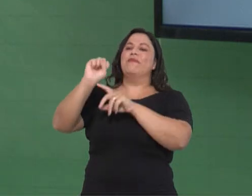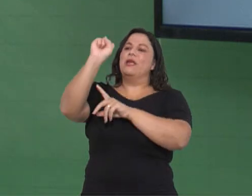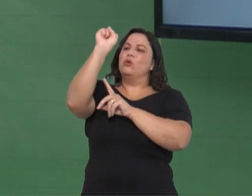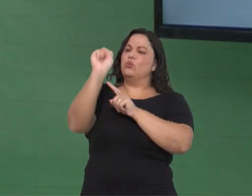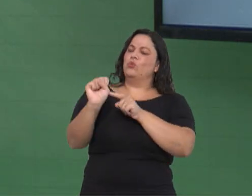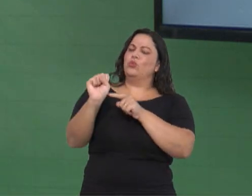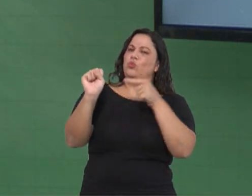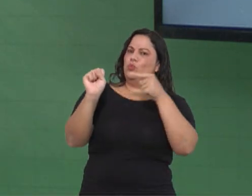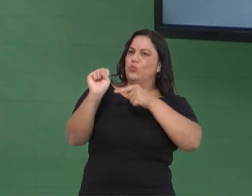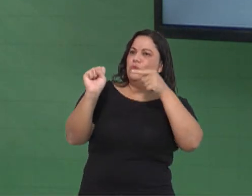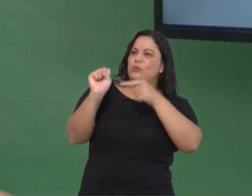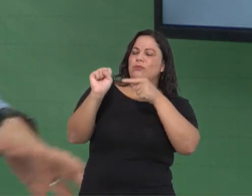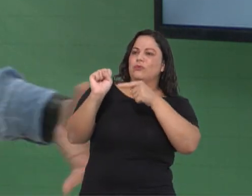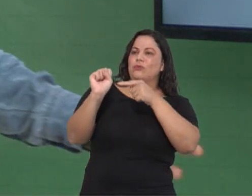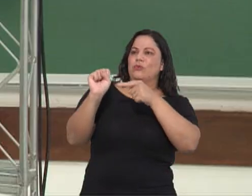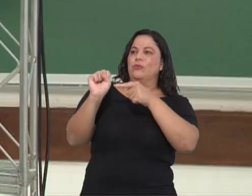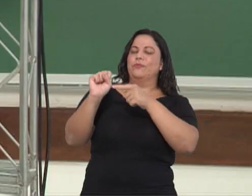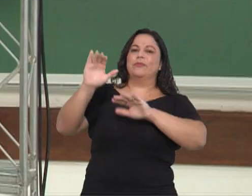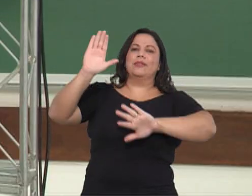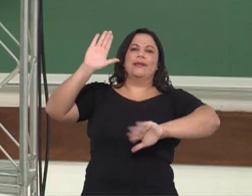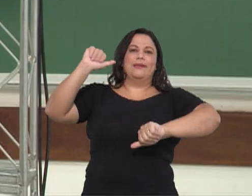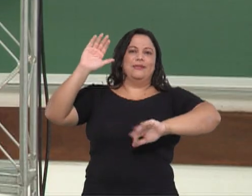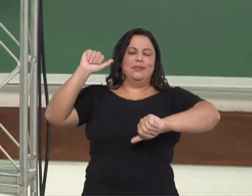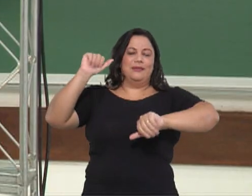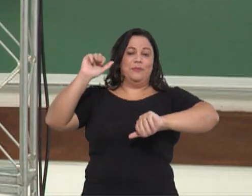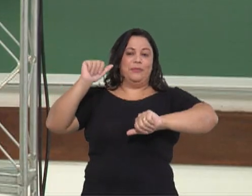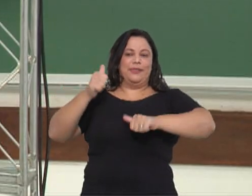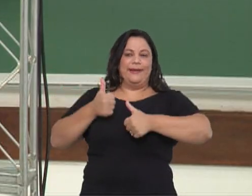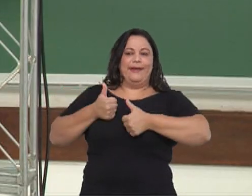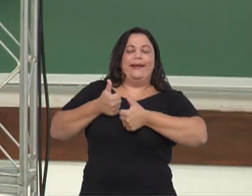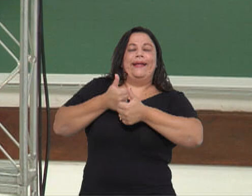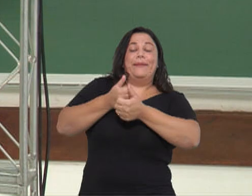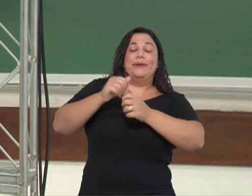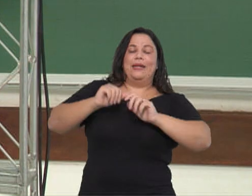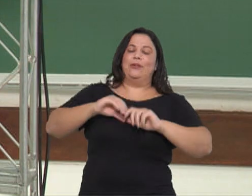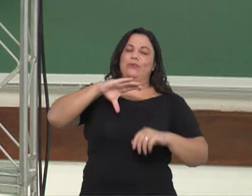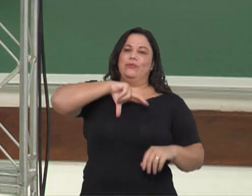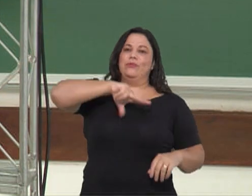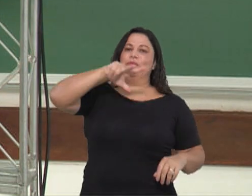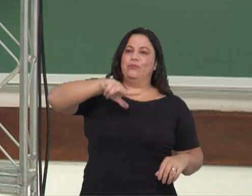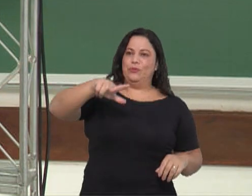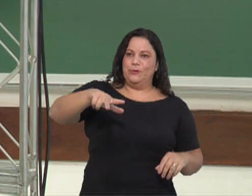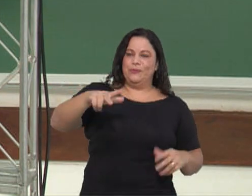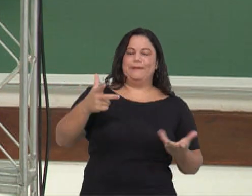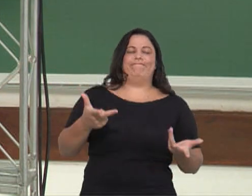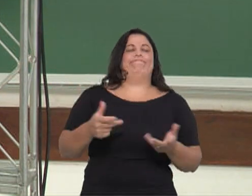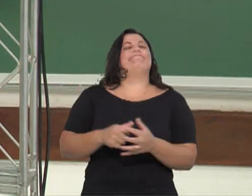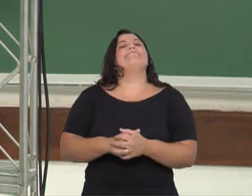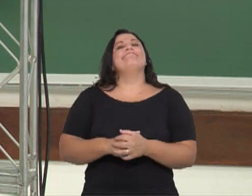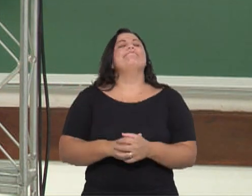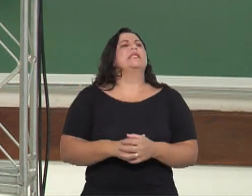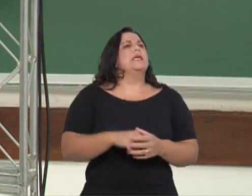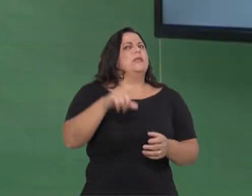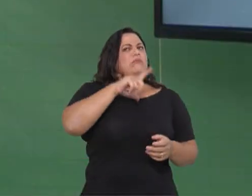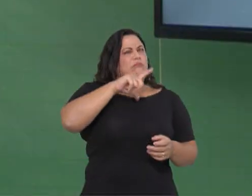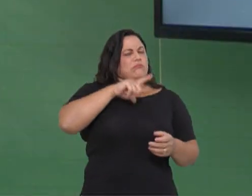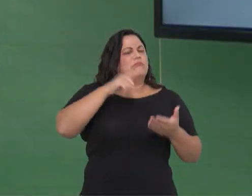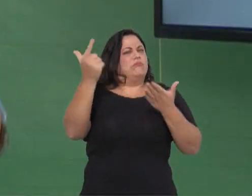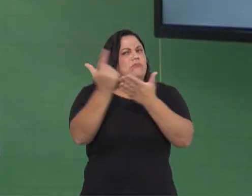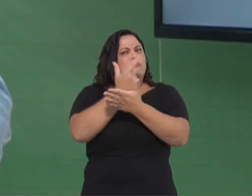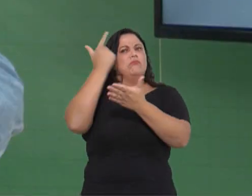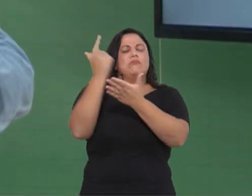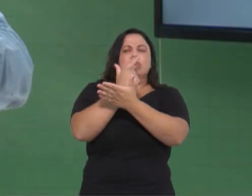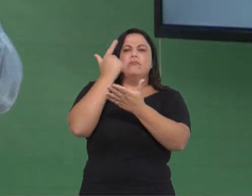e de Portugal. Então, existem muitas histórias sobre isso, inclusive livros, que contam como